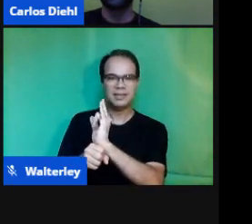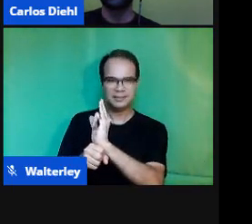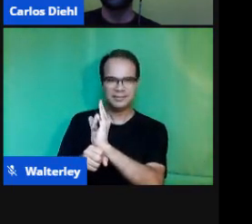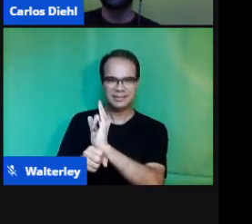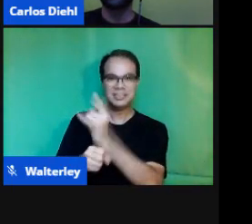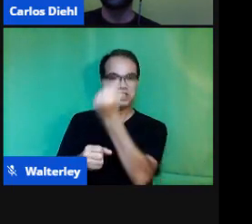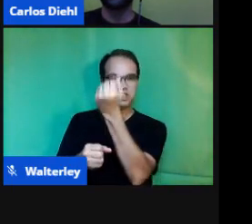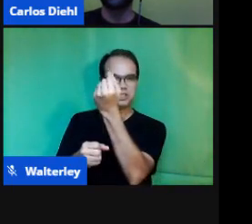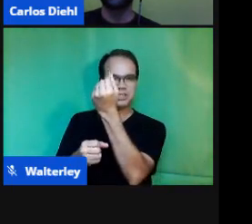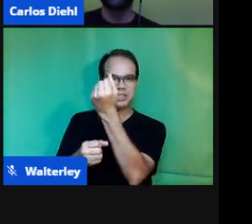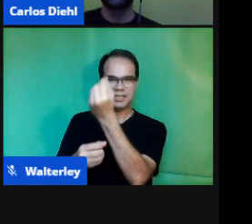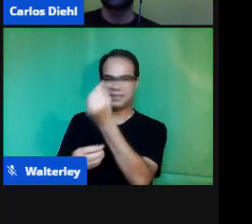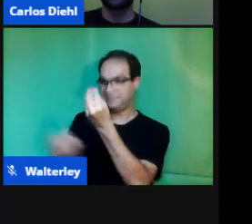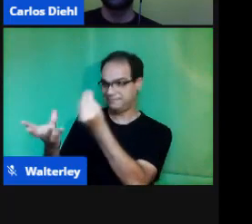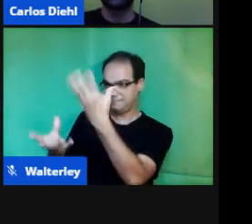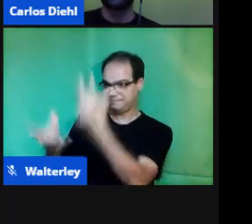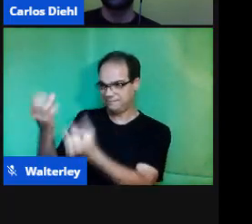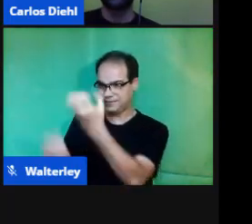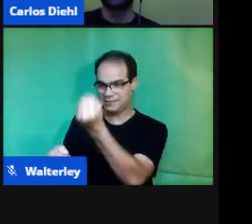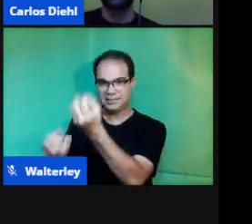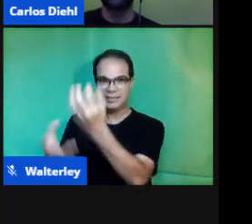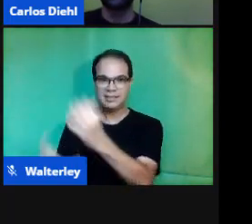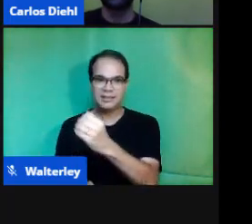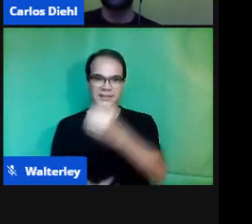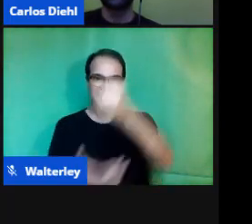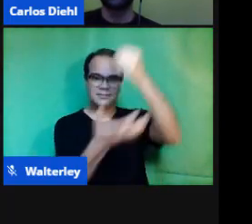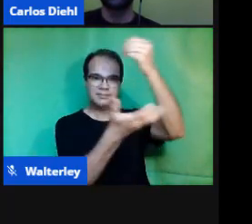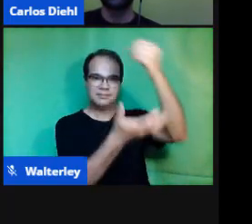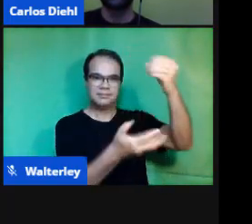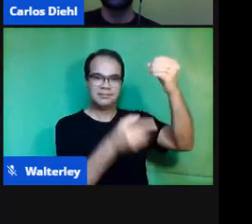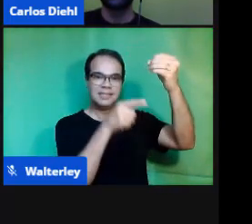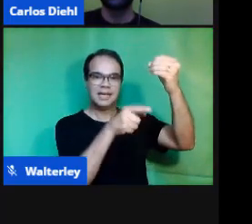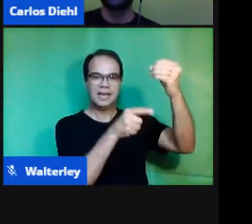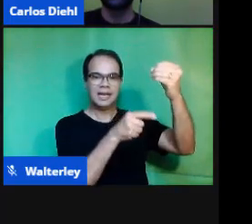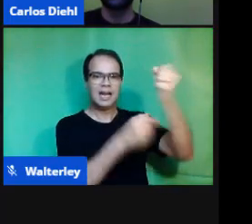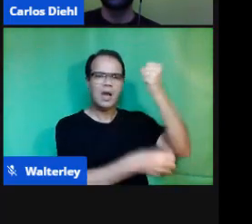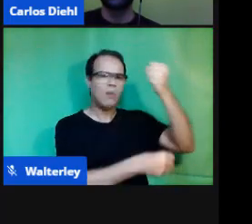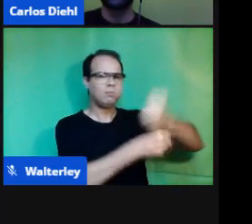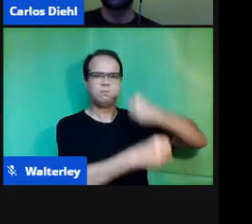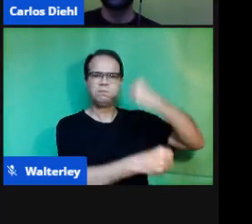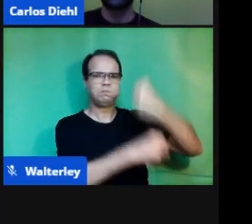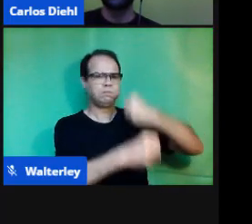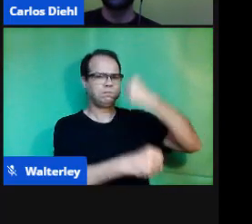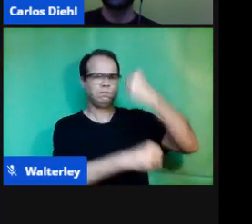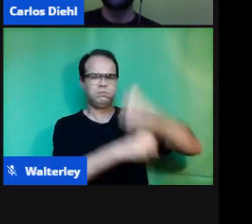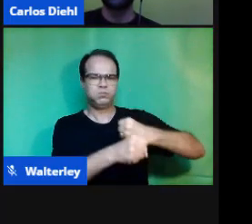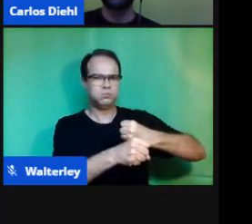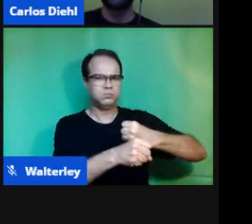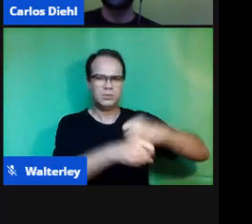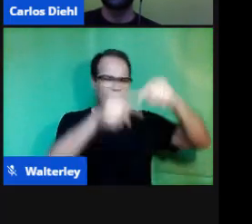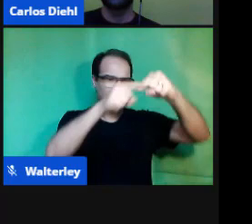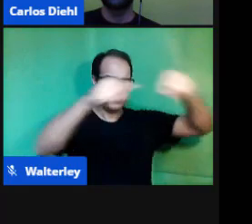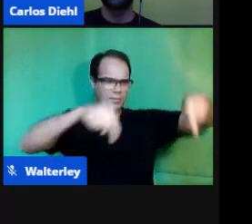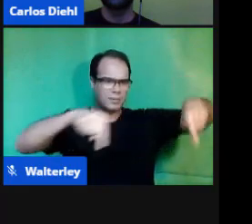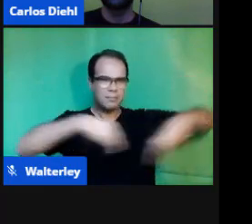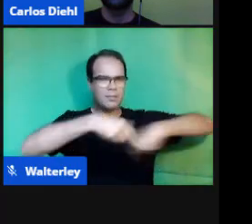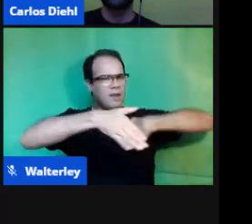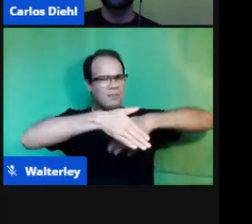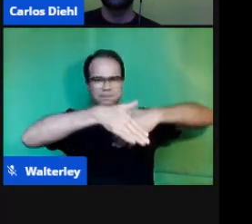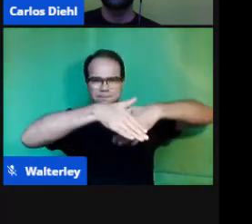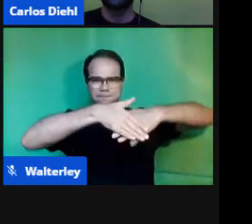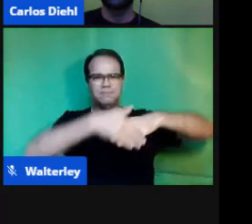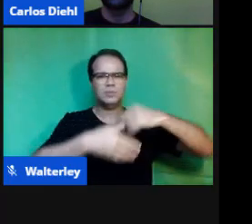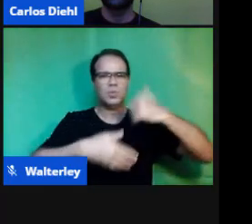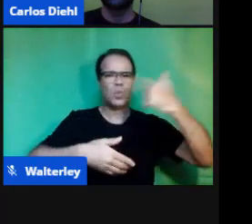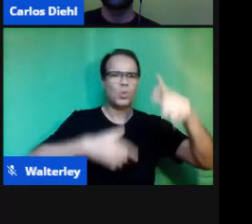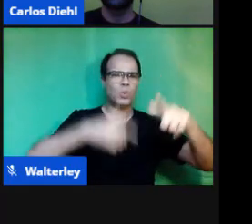cozinha, banheiros, uma sala para cursos e reuniões. Podemos construir também uma quadra de esportes e fazer ainda uma nova